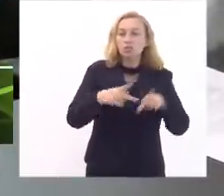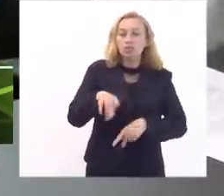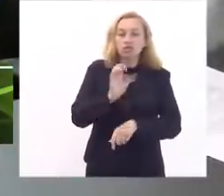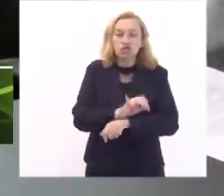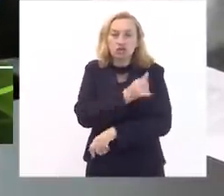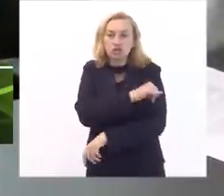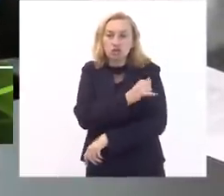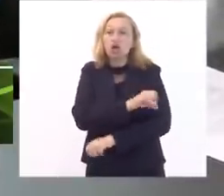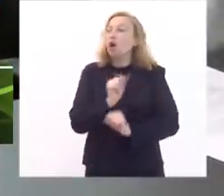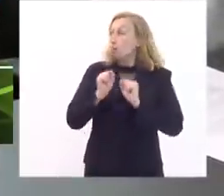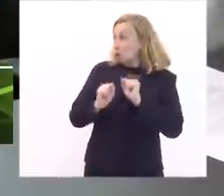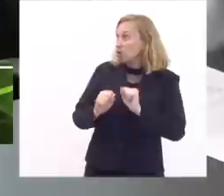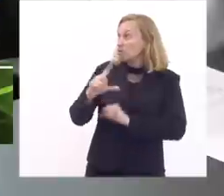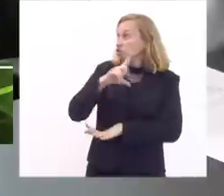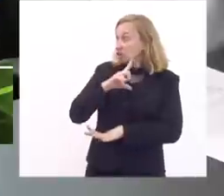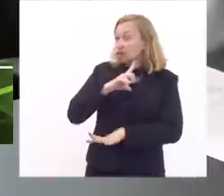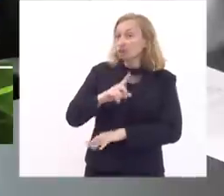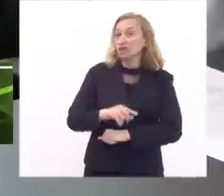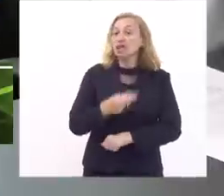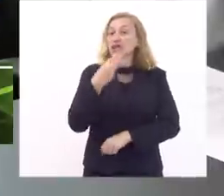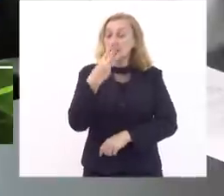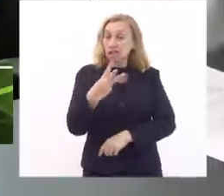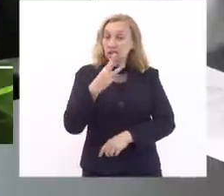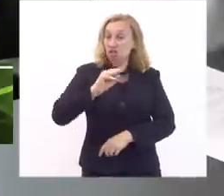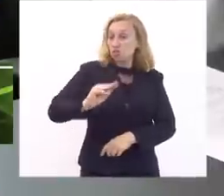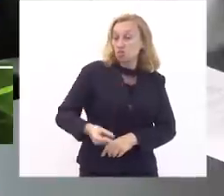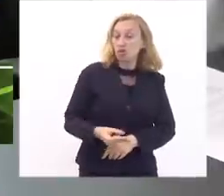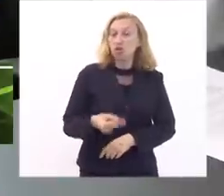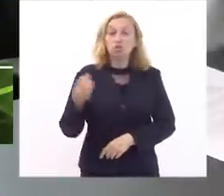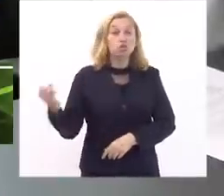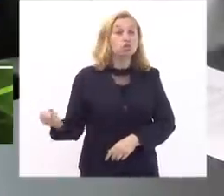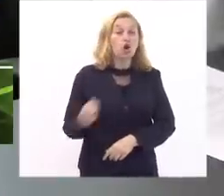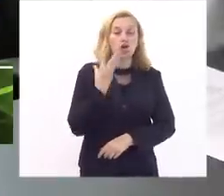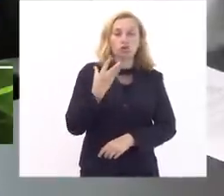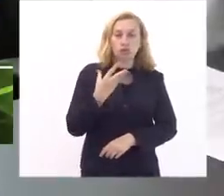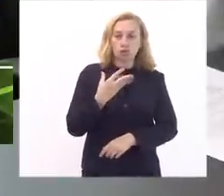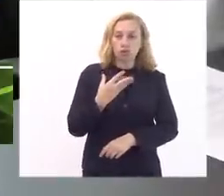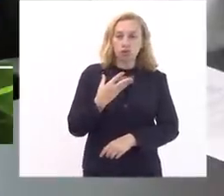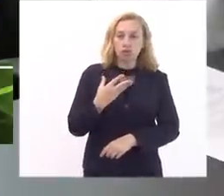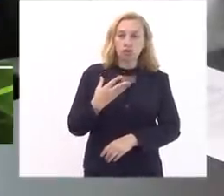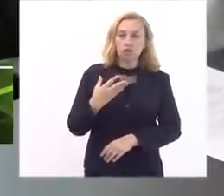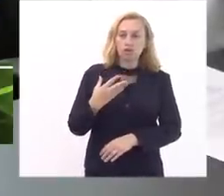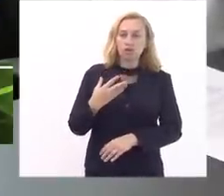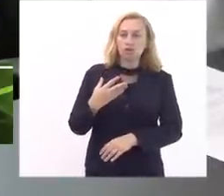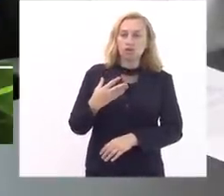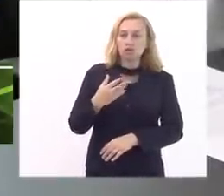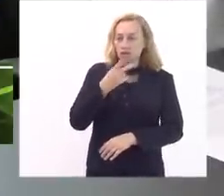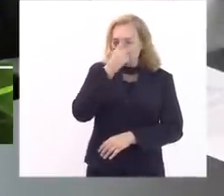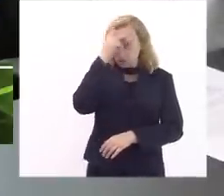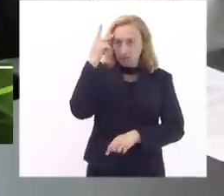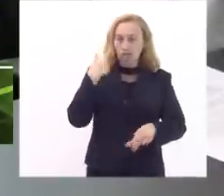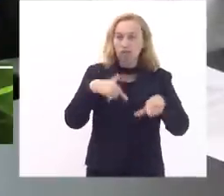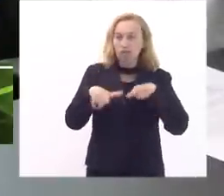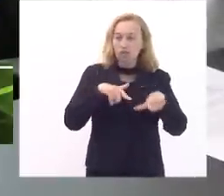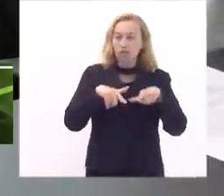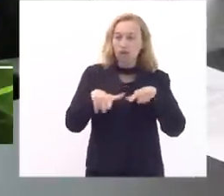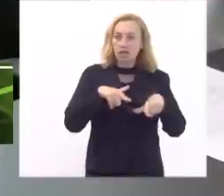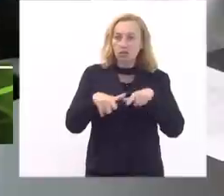Janeiro. Podemos ter aí 3 mil novos empregados públicos no olho da